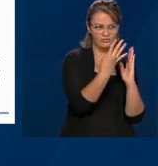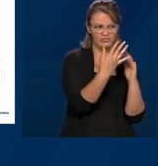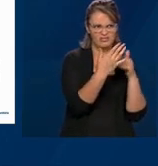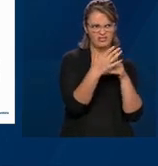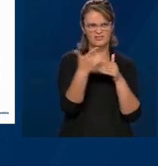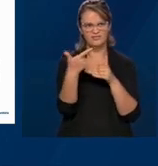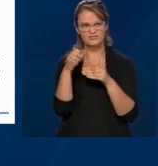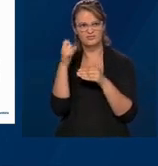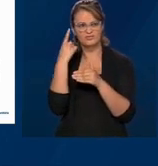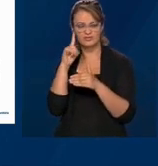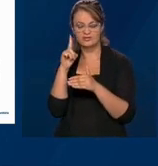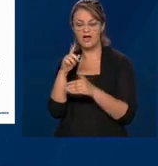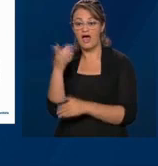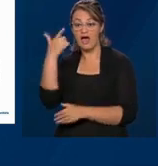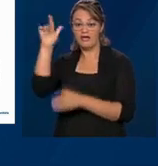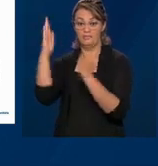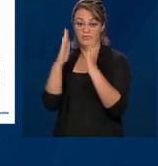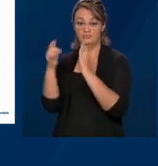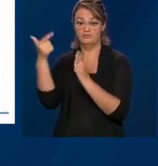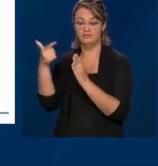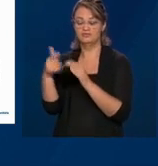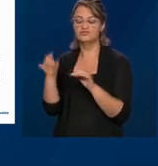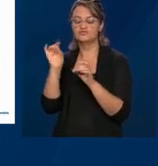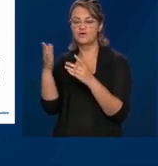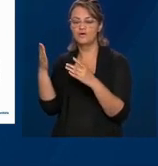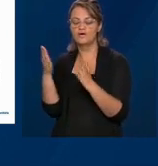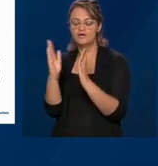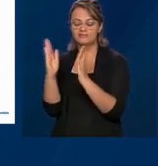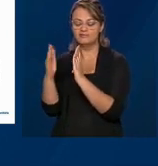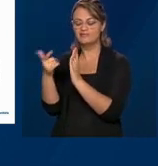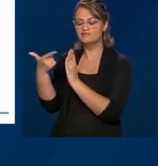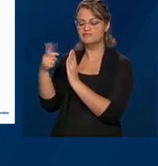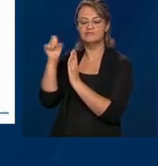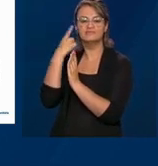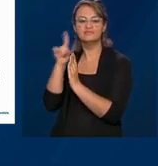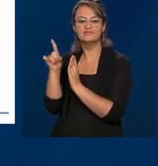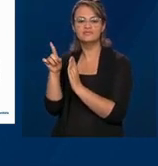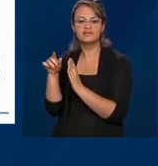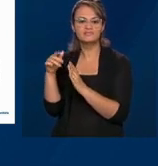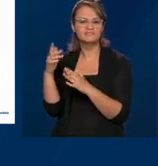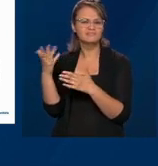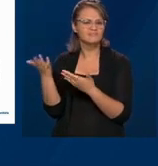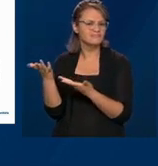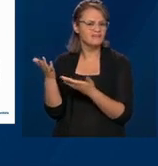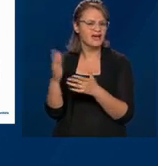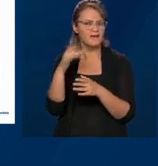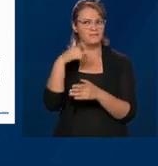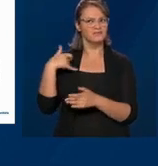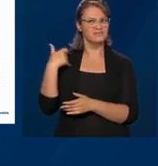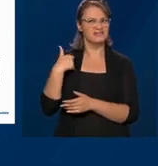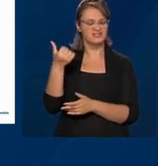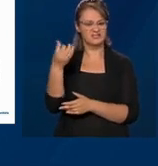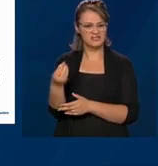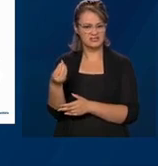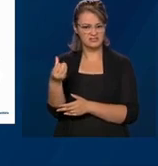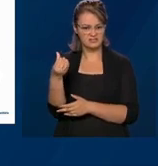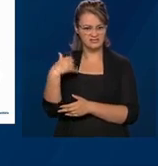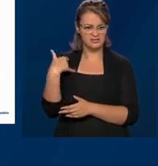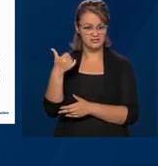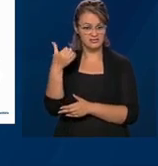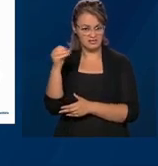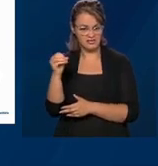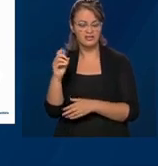fase 1/2 só fez o intervalo de 28 dias, será que nas pessoas com mais de 60 anos que